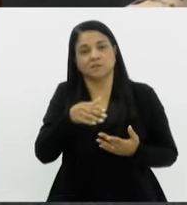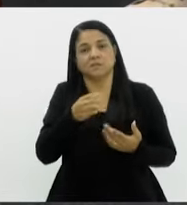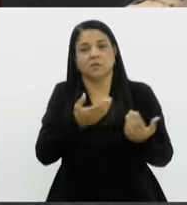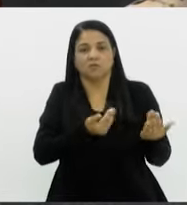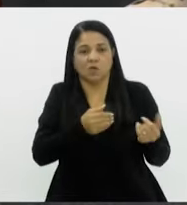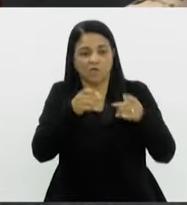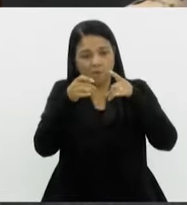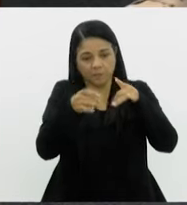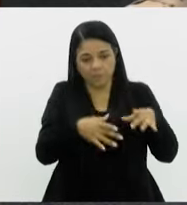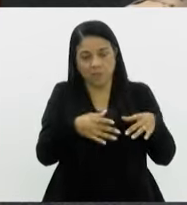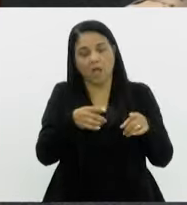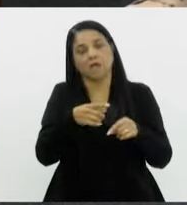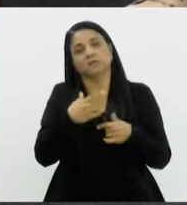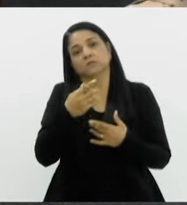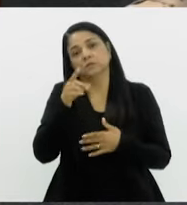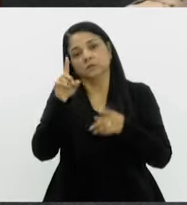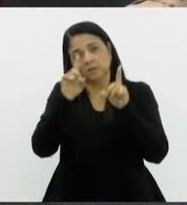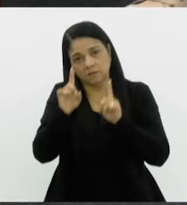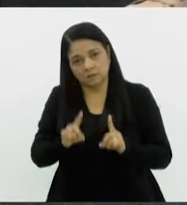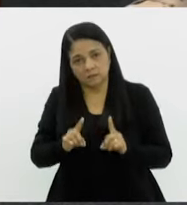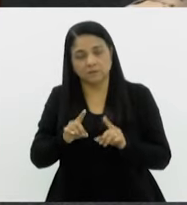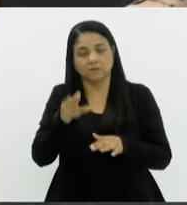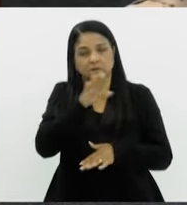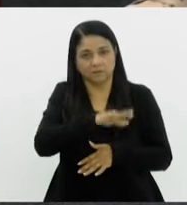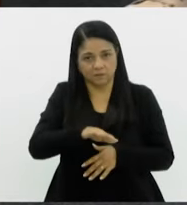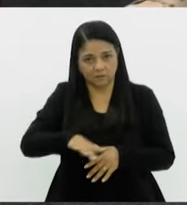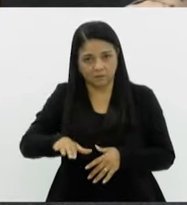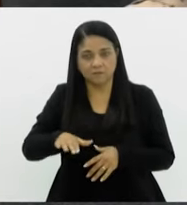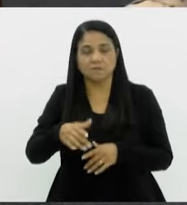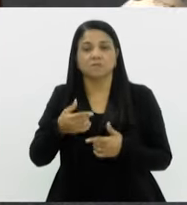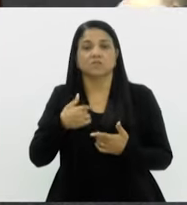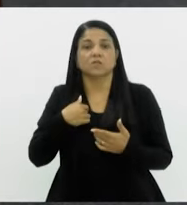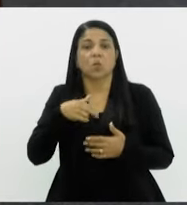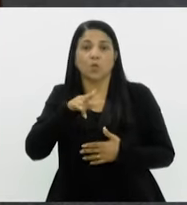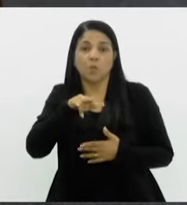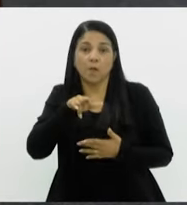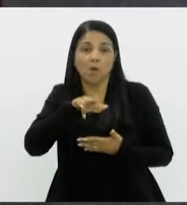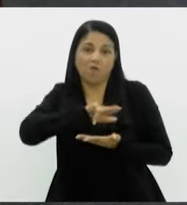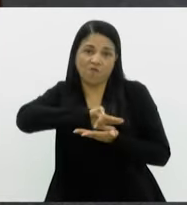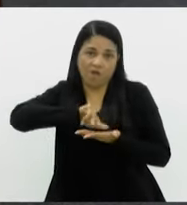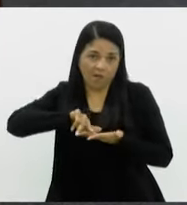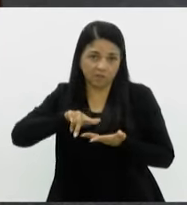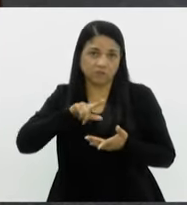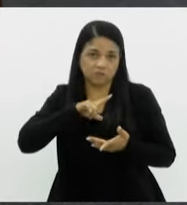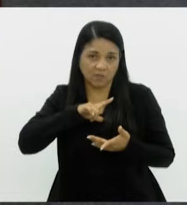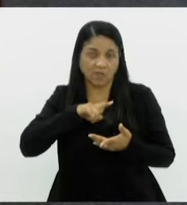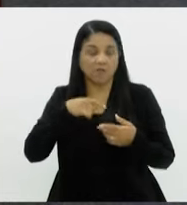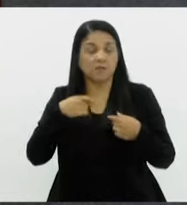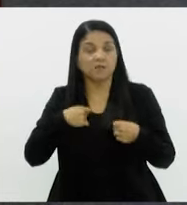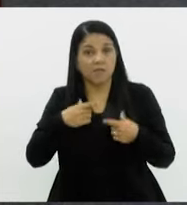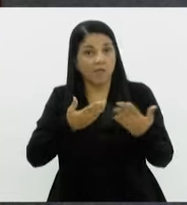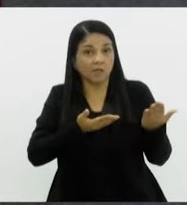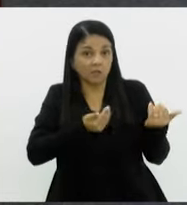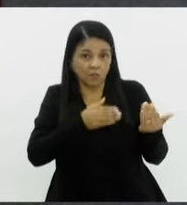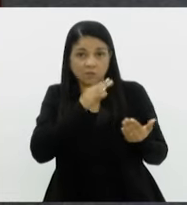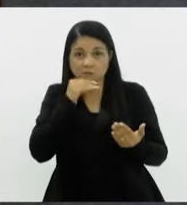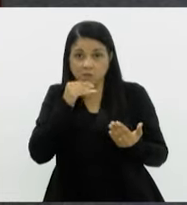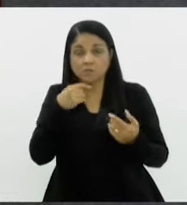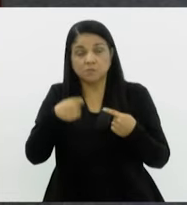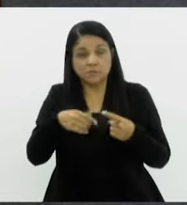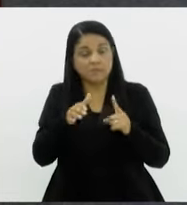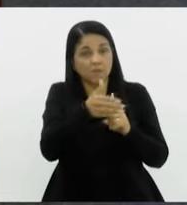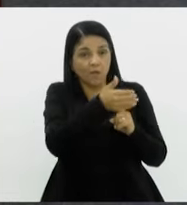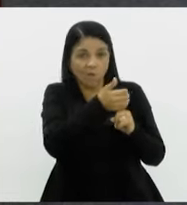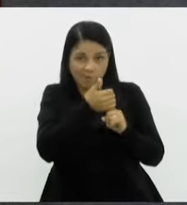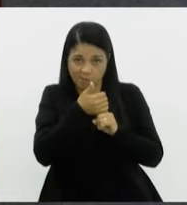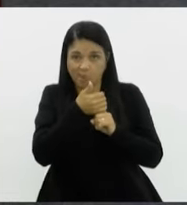crianças com deficiência, crianças que têm vários irmãos, a gente precisa, adolescentes já, que a gente precisa desse acolhimento e